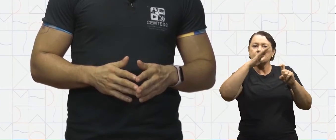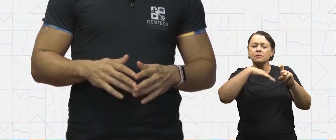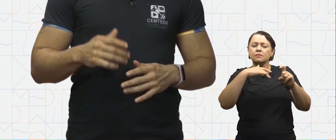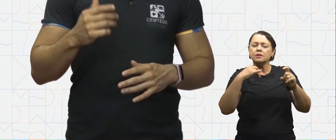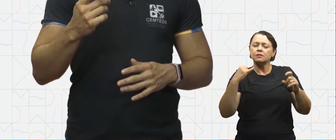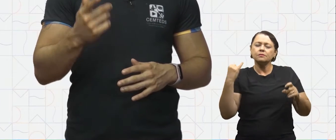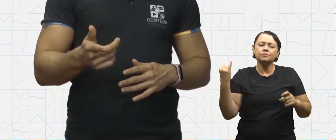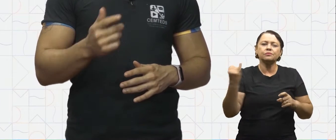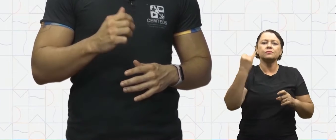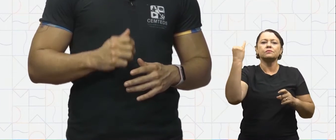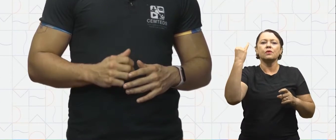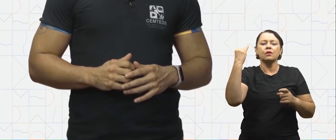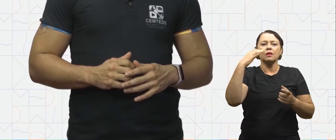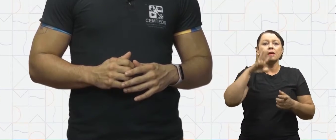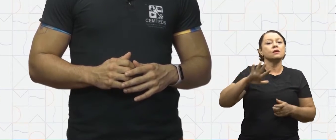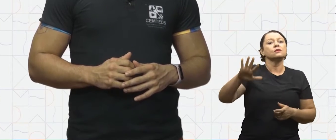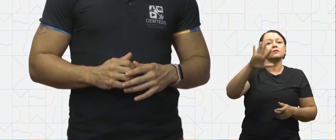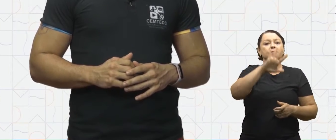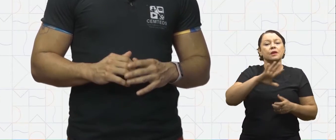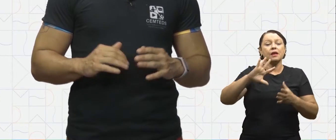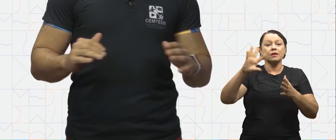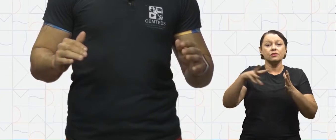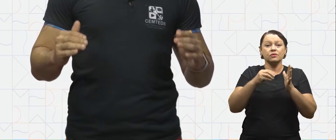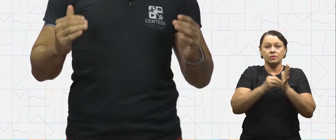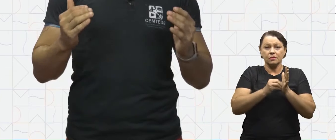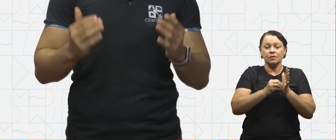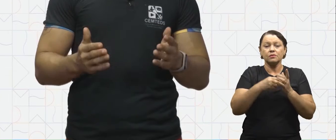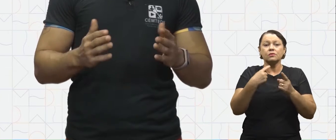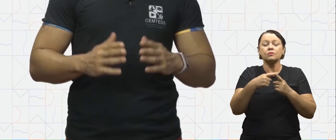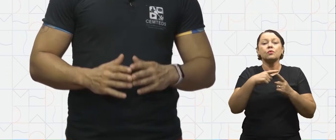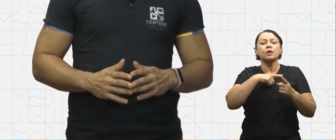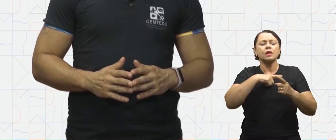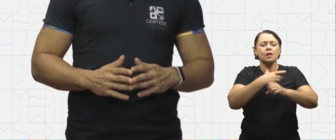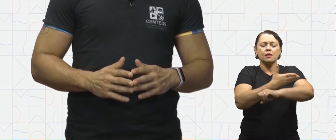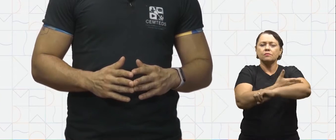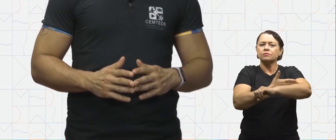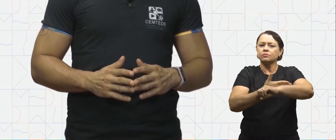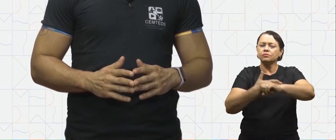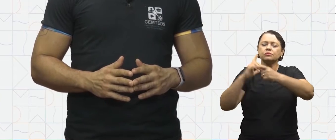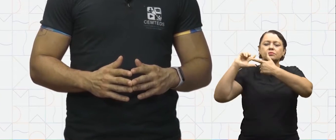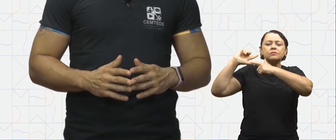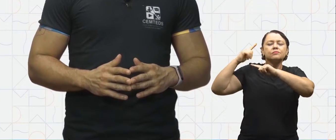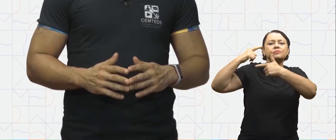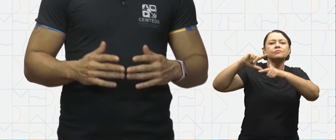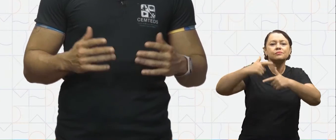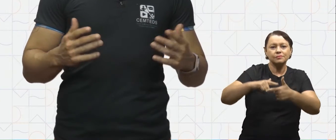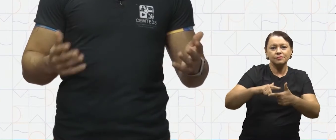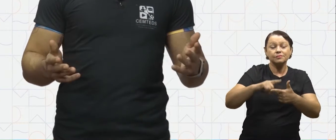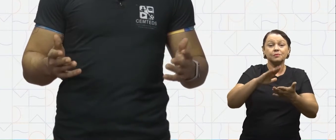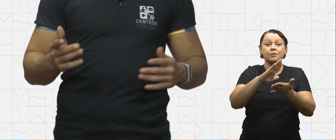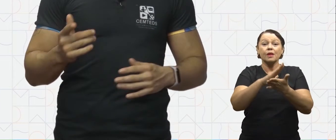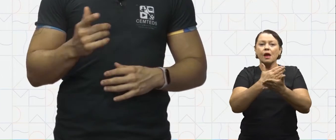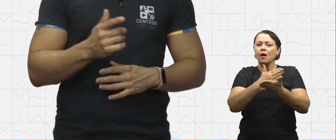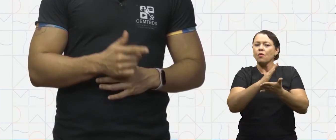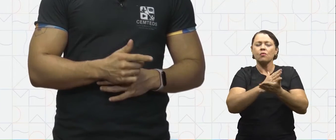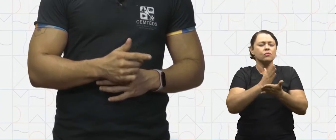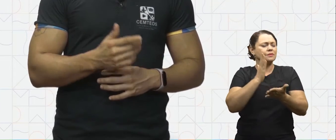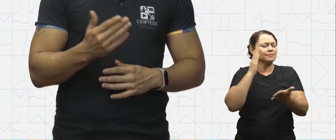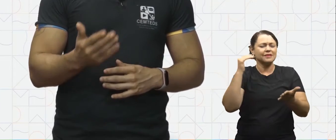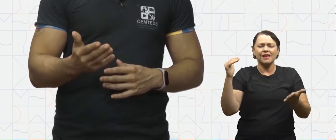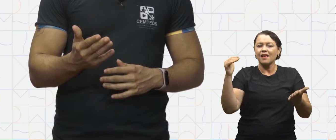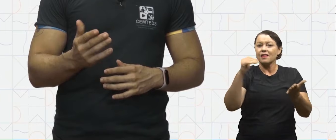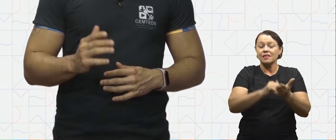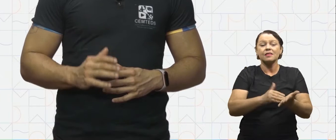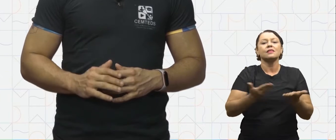região. Esse conjunto de mitos dos povos mantém muitos costumes e tradições. Alguns deles se mantêm